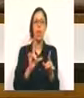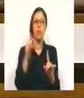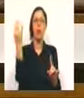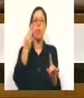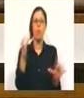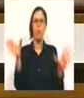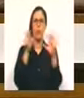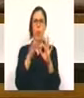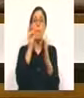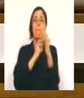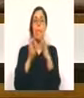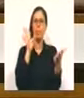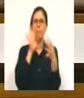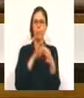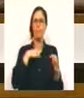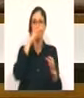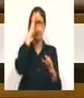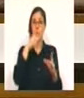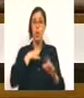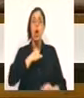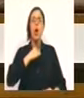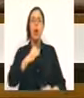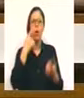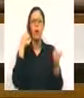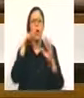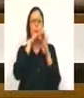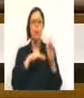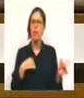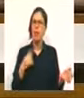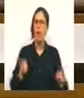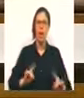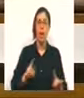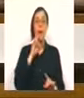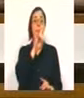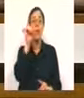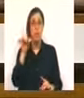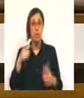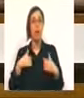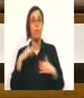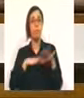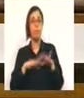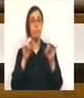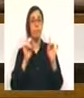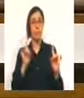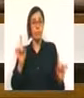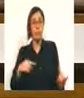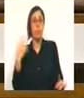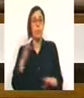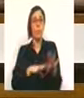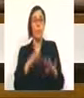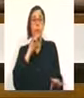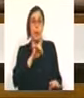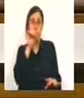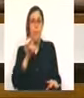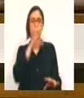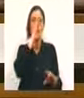Porto relativamente ao metropolitano. Nós não estamos contra a reprogramação, já que foi dito. Mas as questões que nós fazemos é que se em vez de fazer esta pergunta,